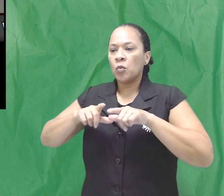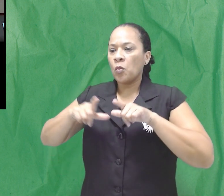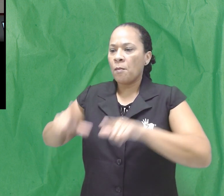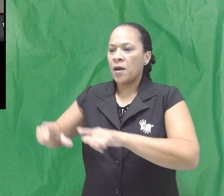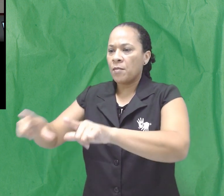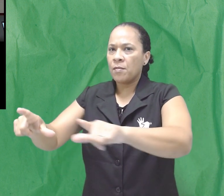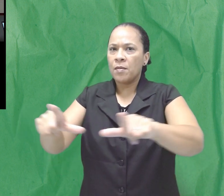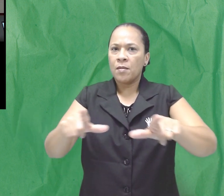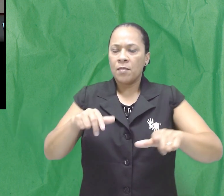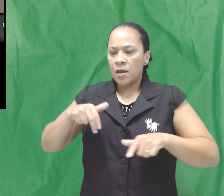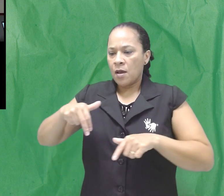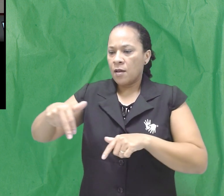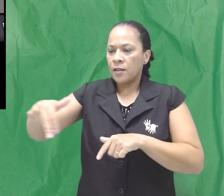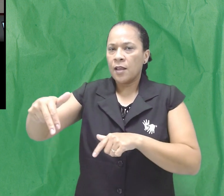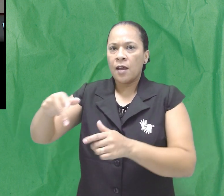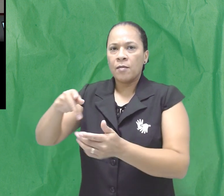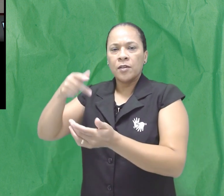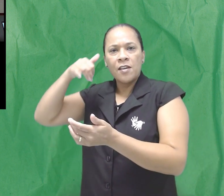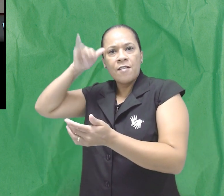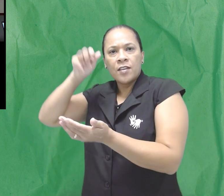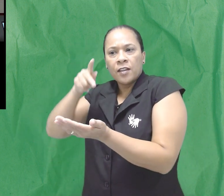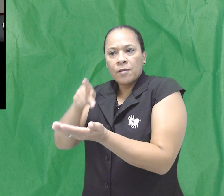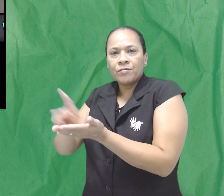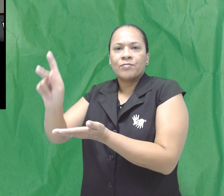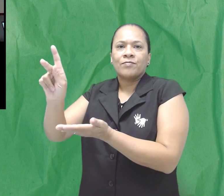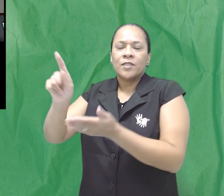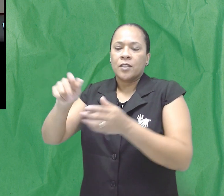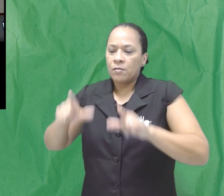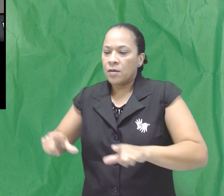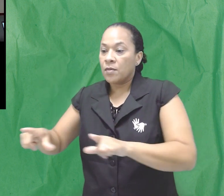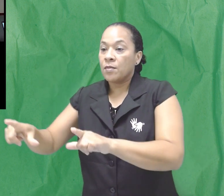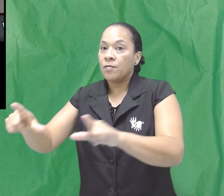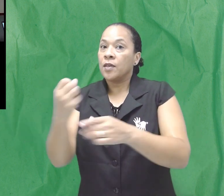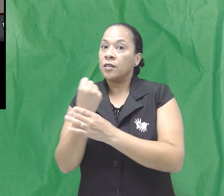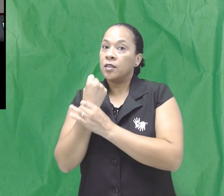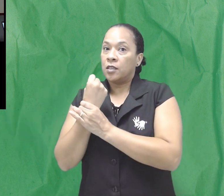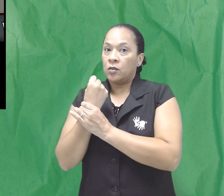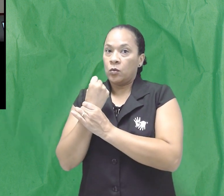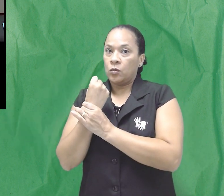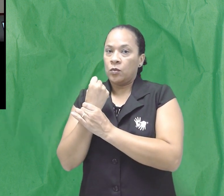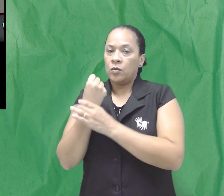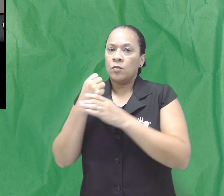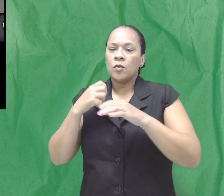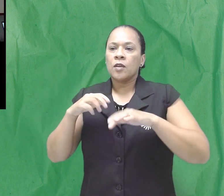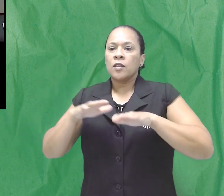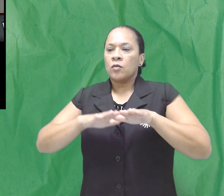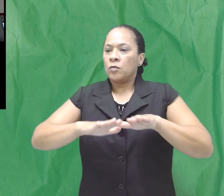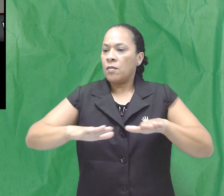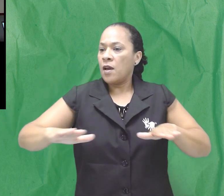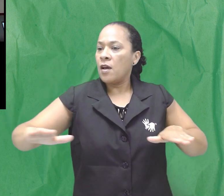antiderrapantes, né, porque é importante, né, a gente minimizar situações onde